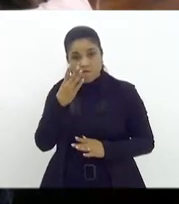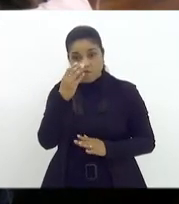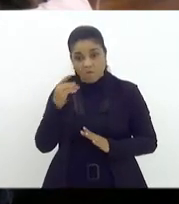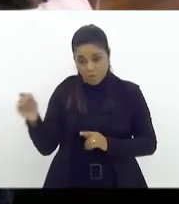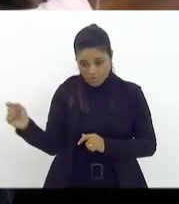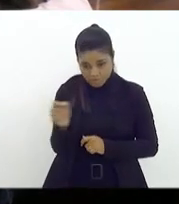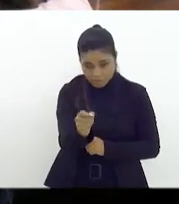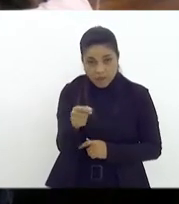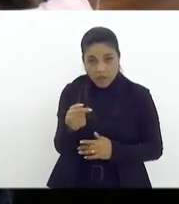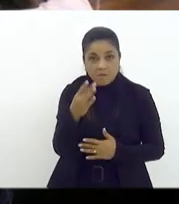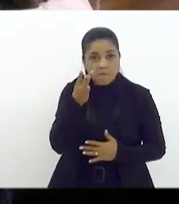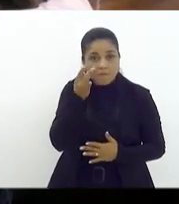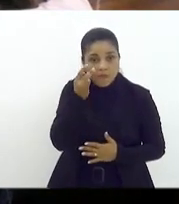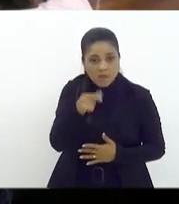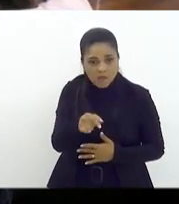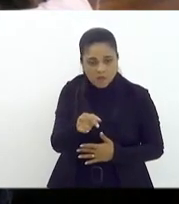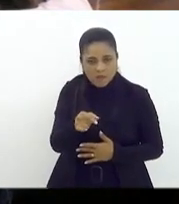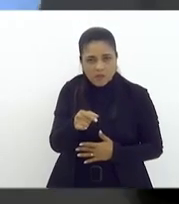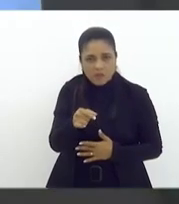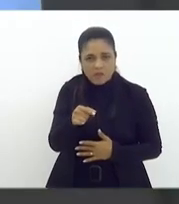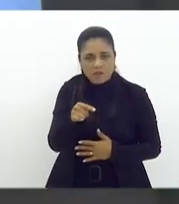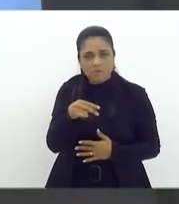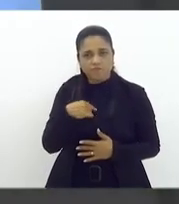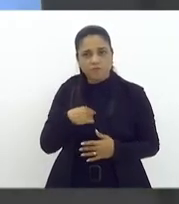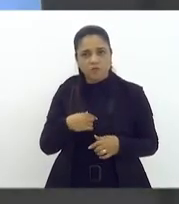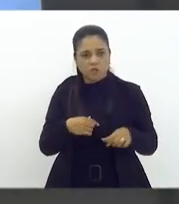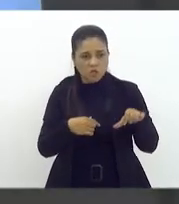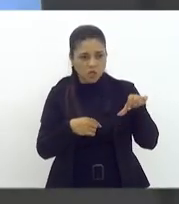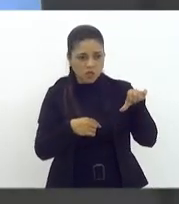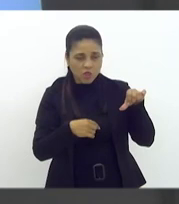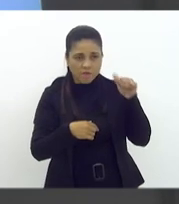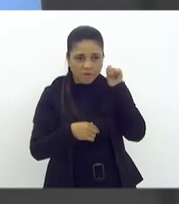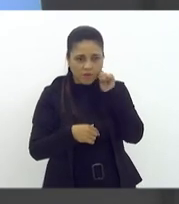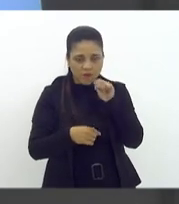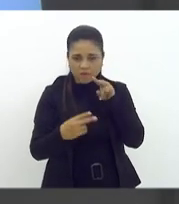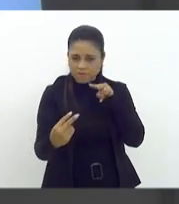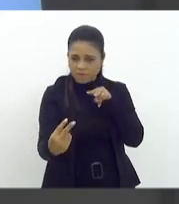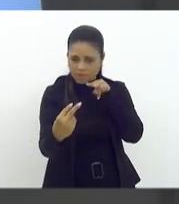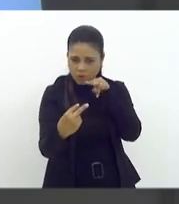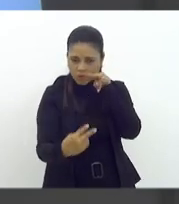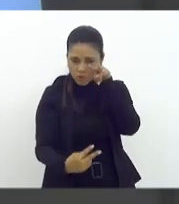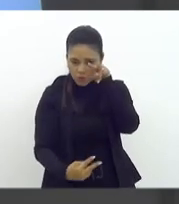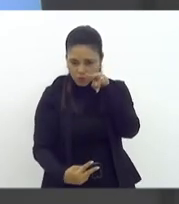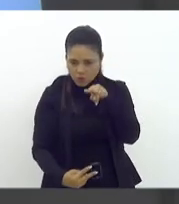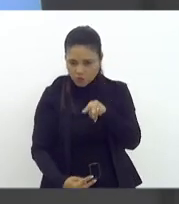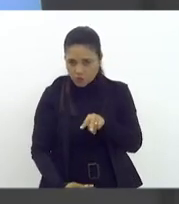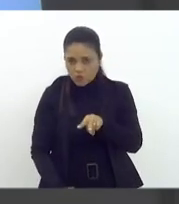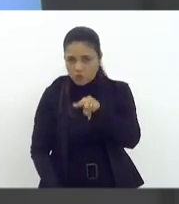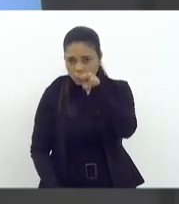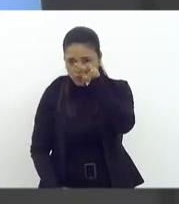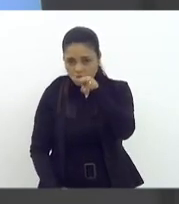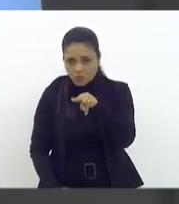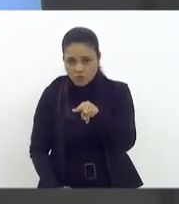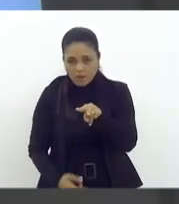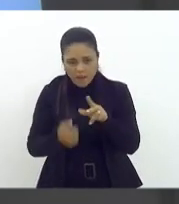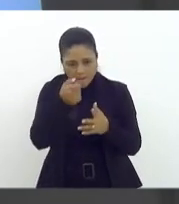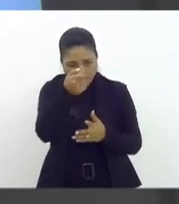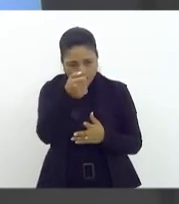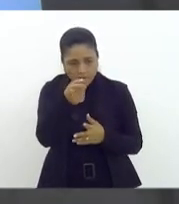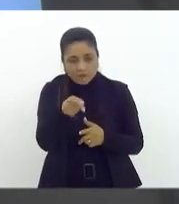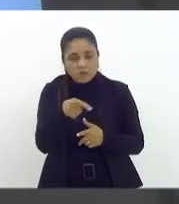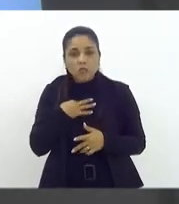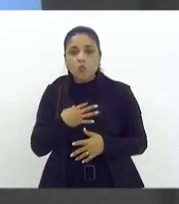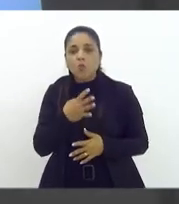ela ela elas viram ele por um tempo razoar por isso olha pegamos o cara tá aqui agora você tem que reconhecê-lo imagina que